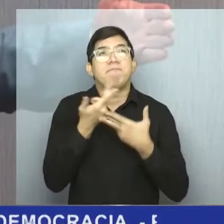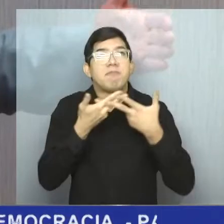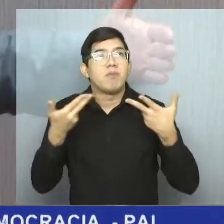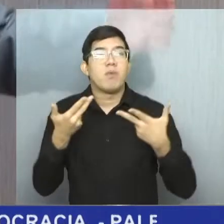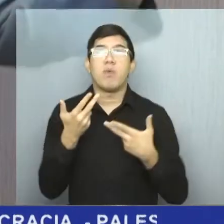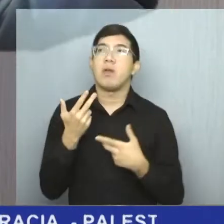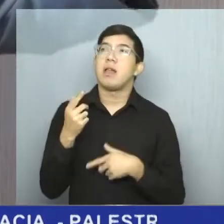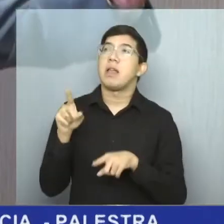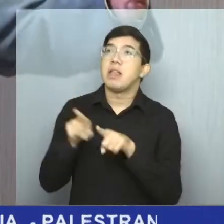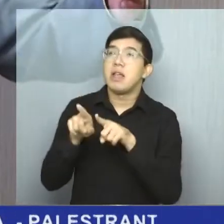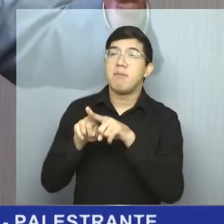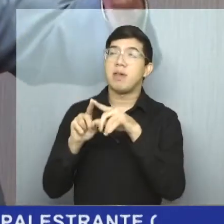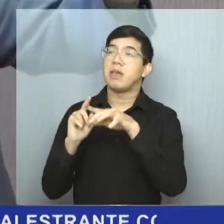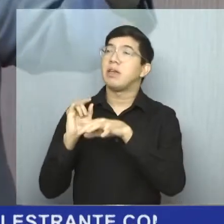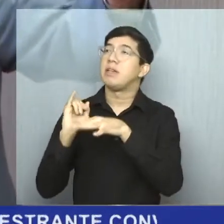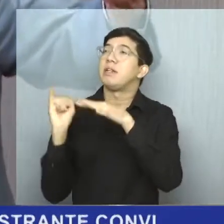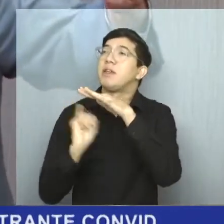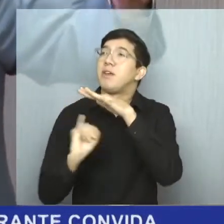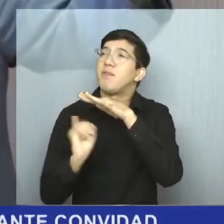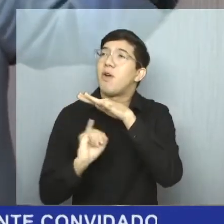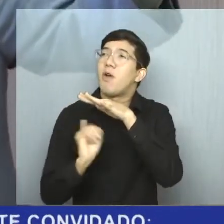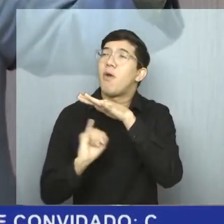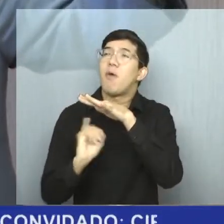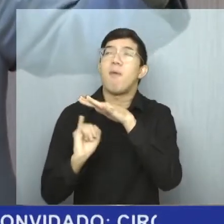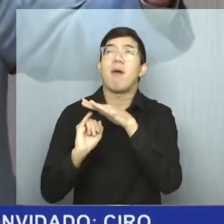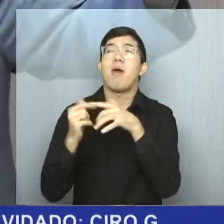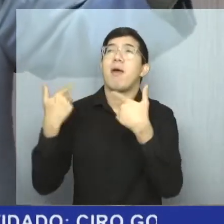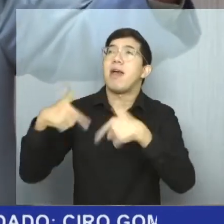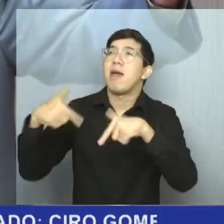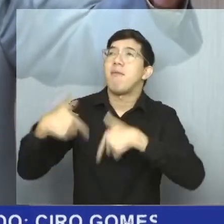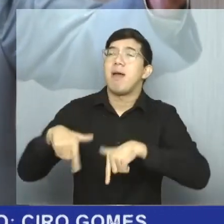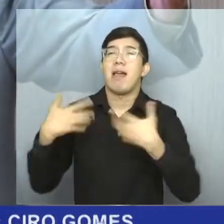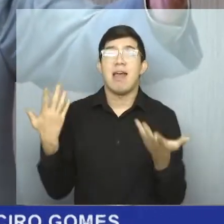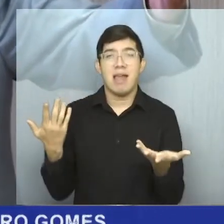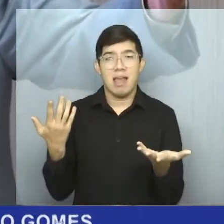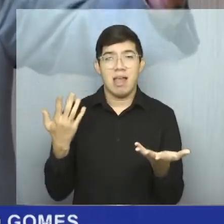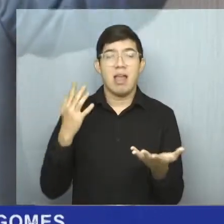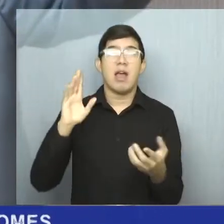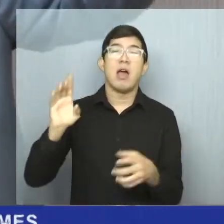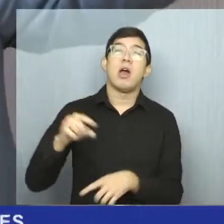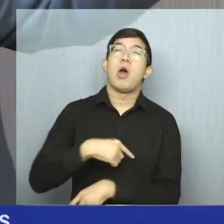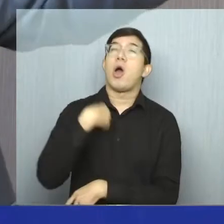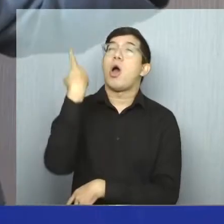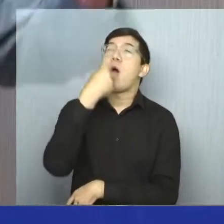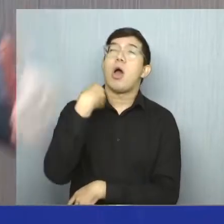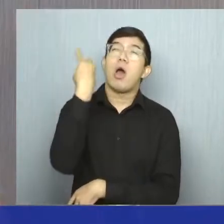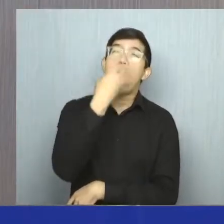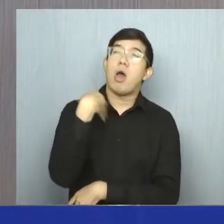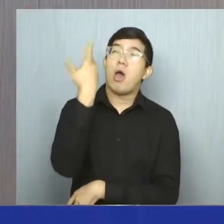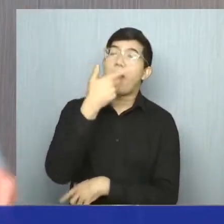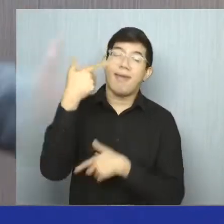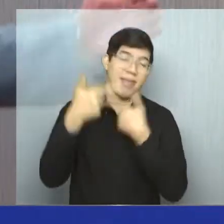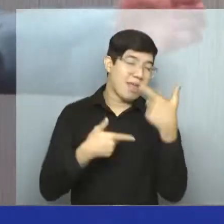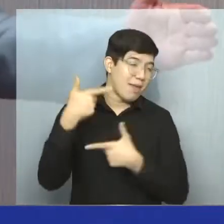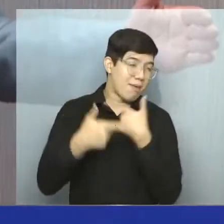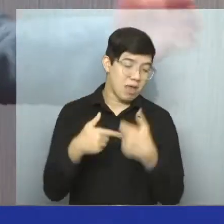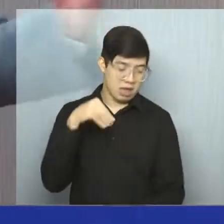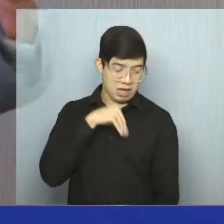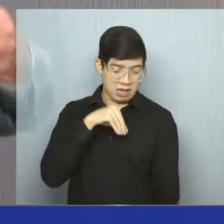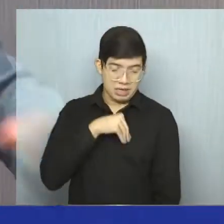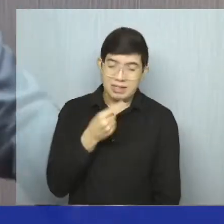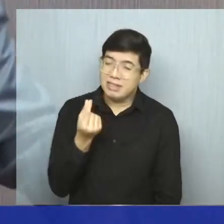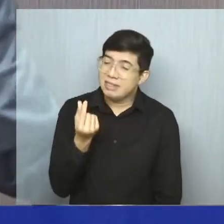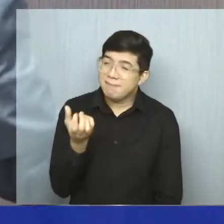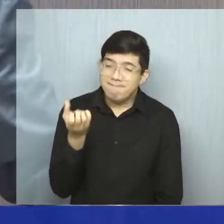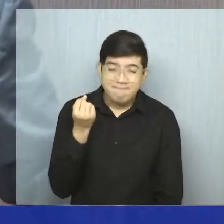características: jornada semanal de 60 a 70 horas, sem sequer o descanso remunerado para orar no